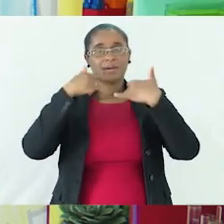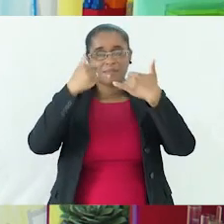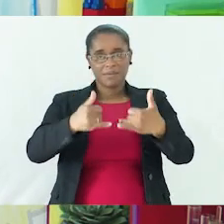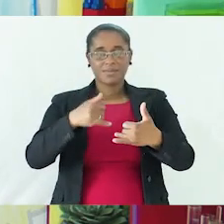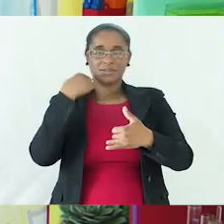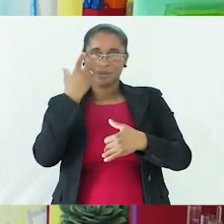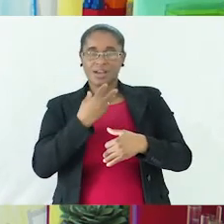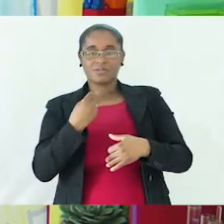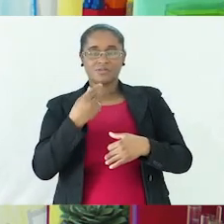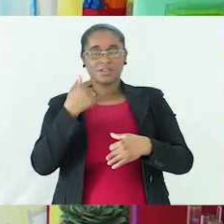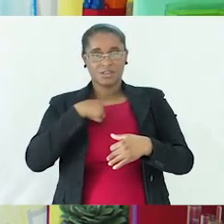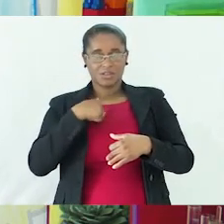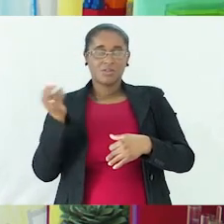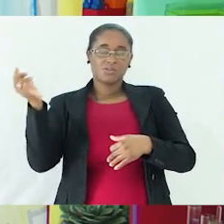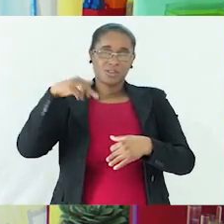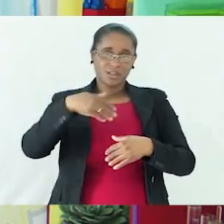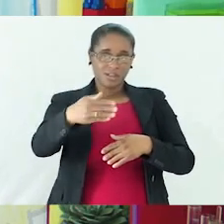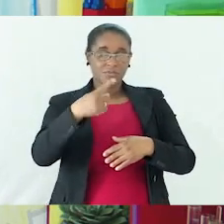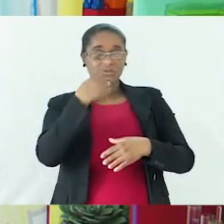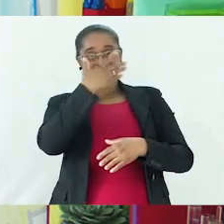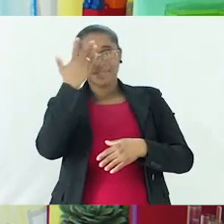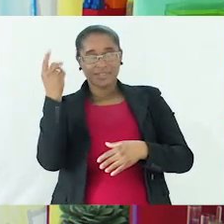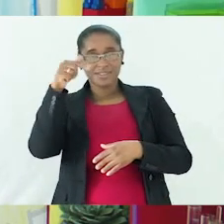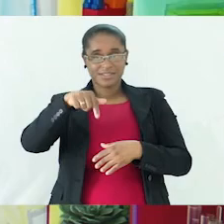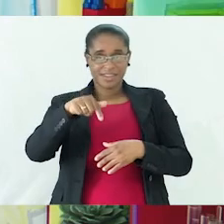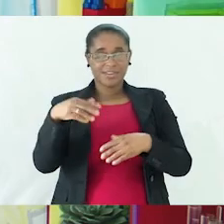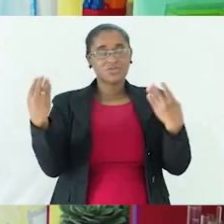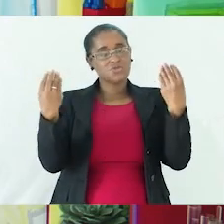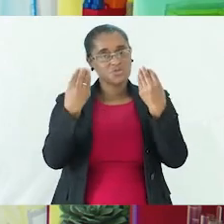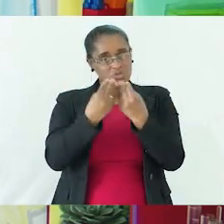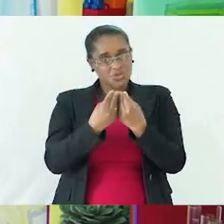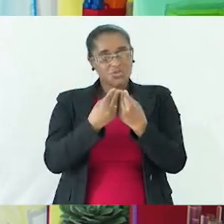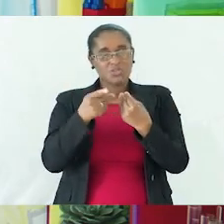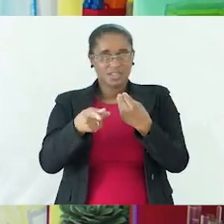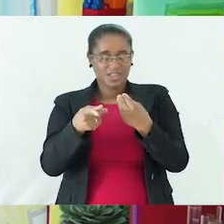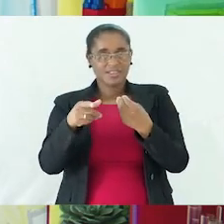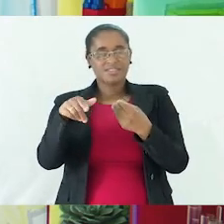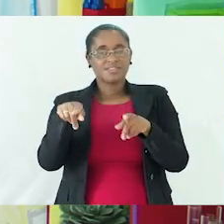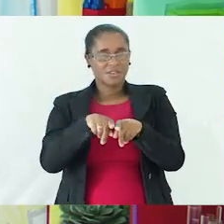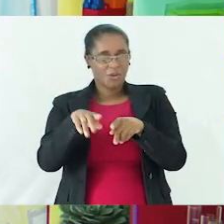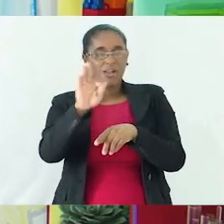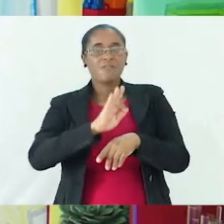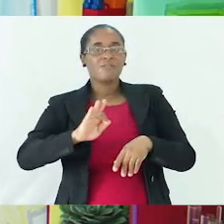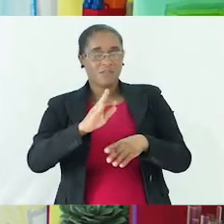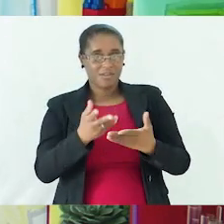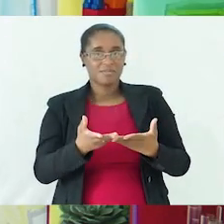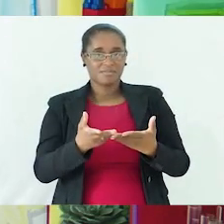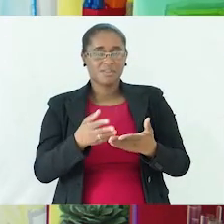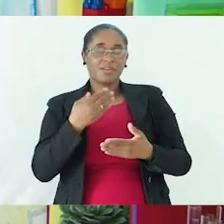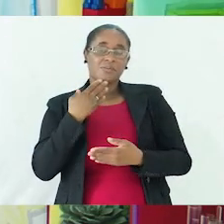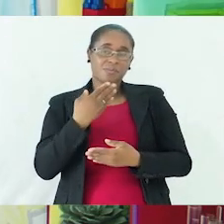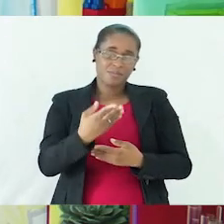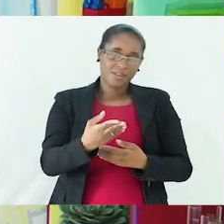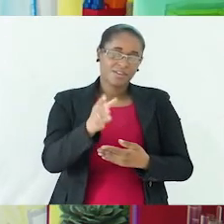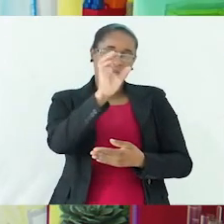a história, produziu isto. Mas que beleza, não é? E vocês são capazes. E neste período